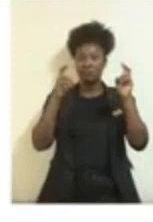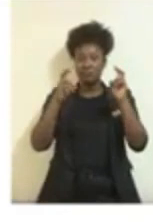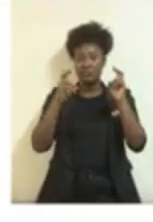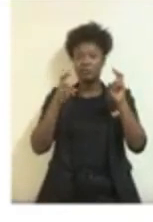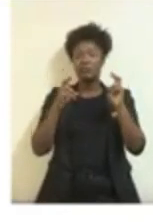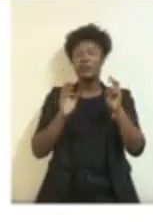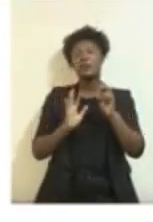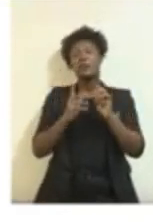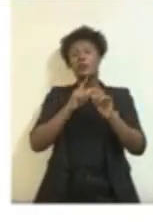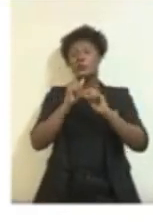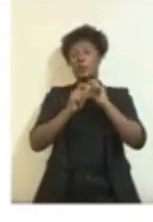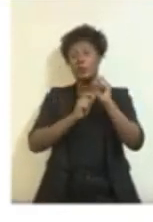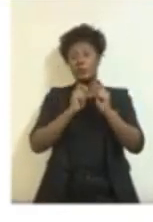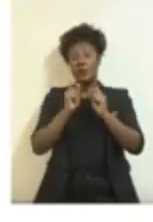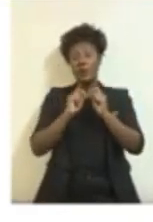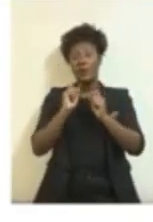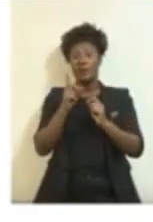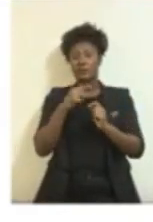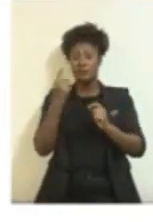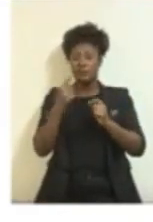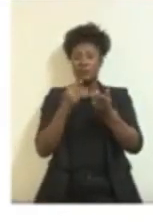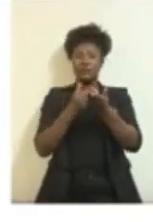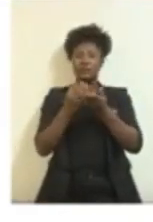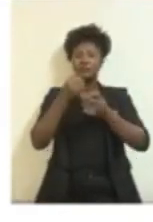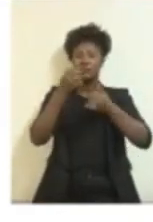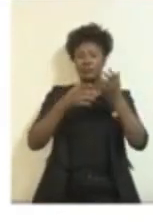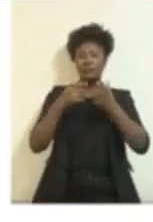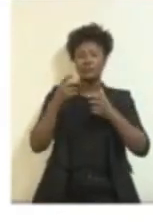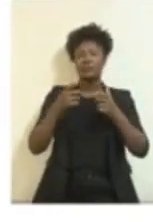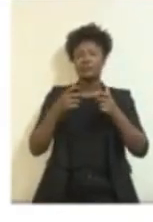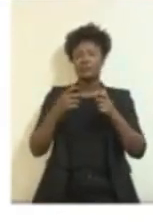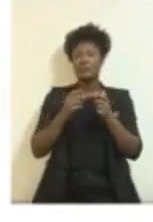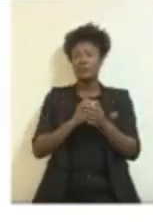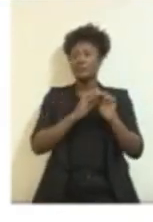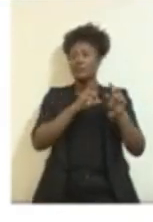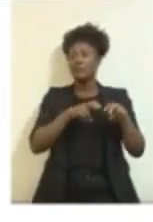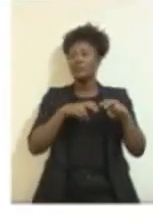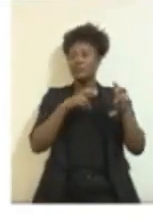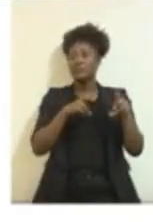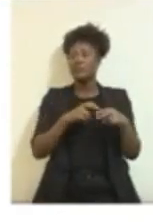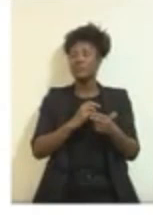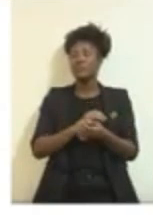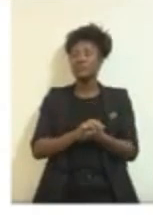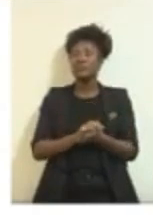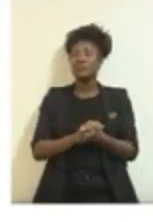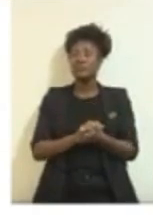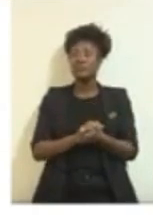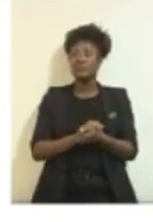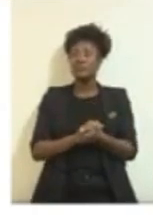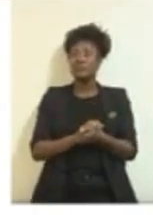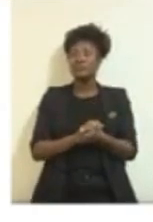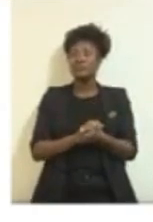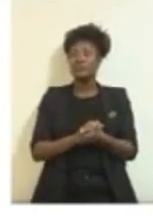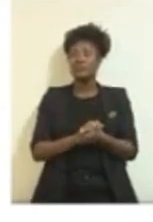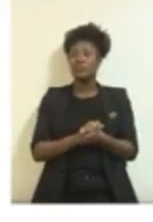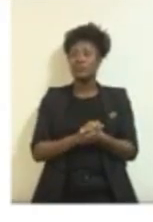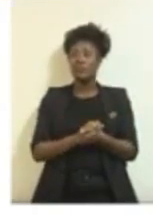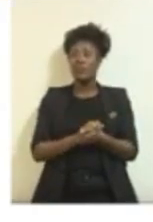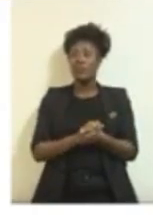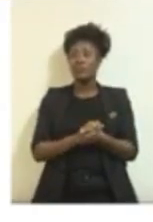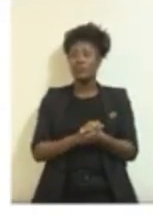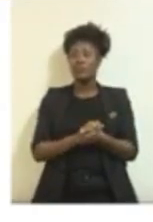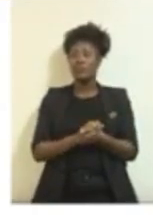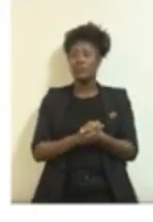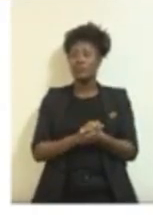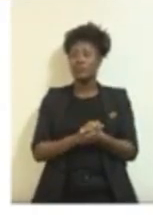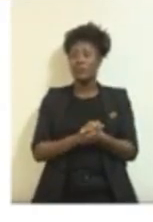que acontece quando a gente converte um campo, foto do Valério aqui, numa lavoura, acho que não está funcionando muito bem no ponto,